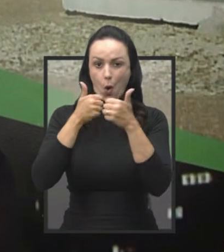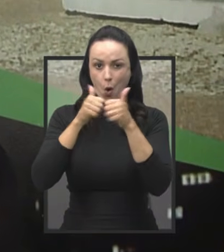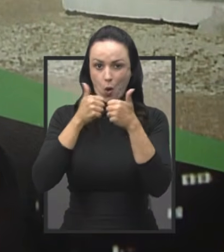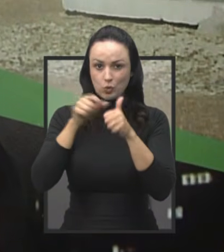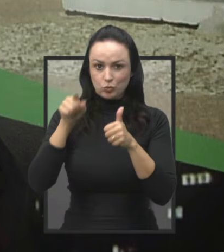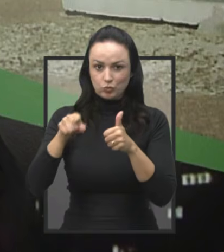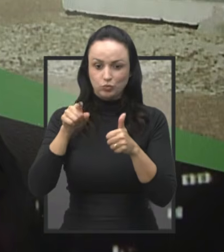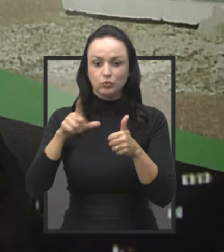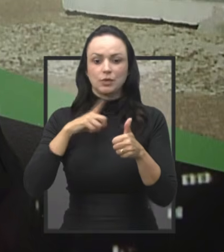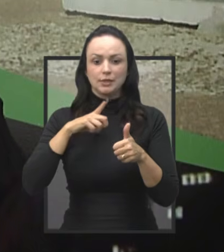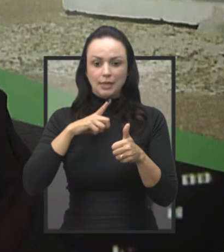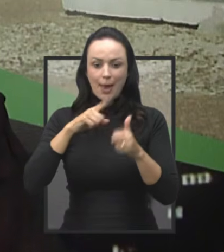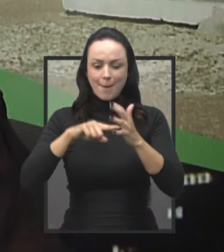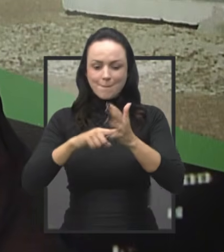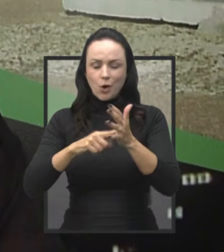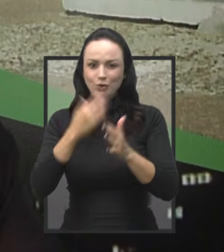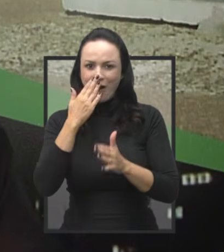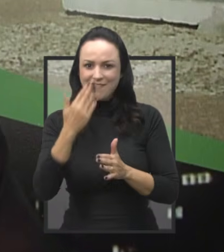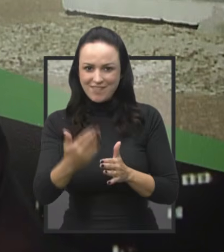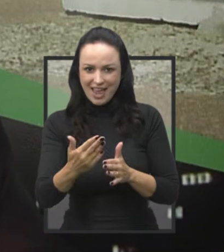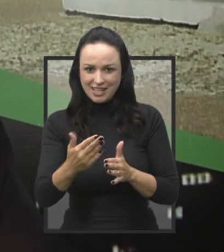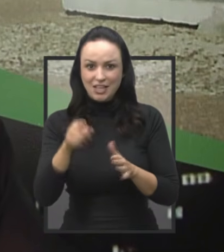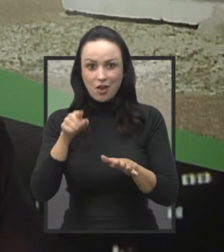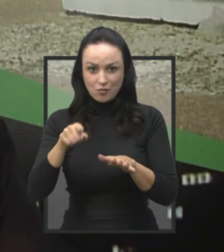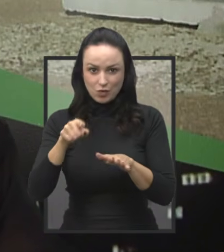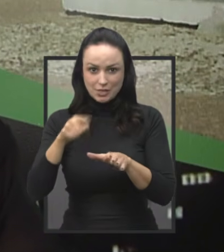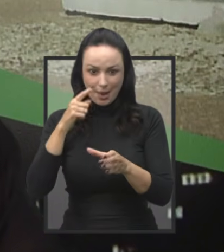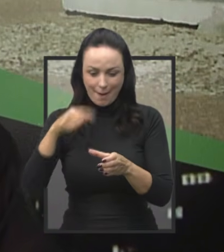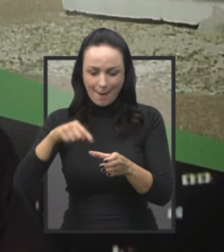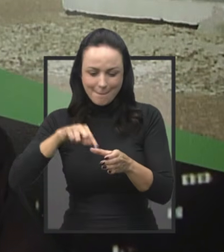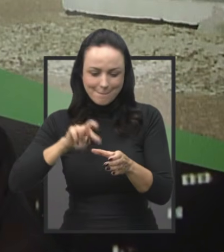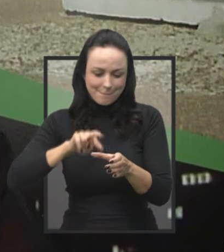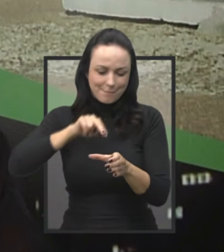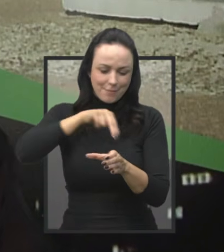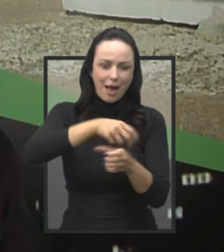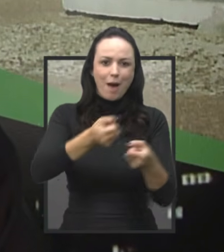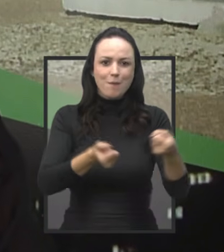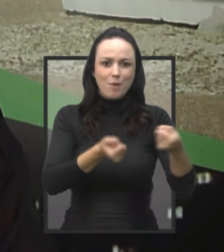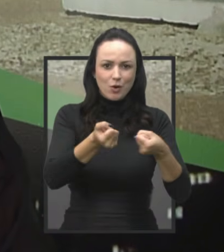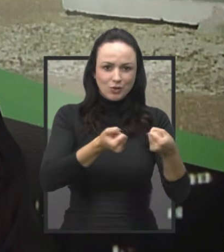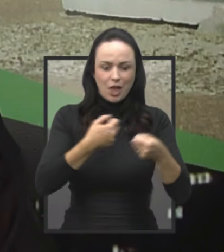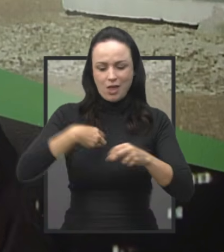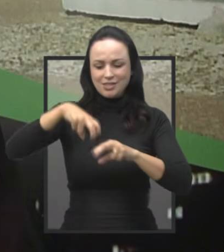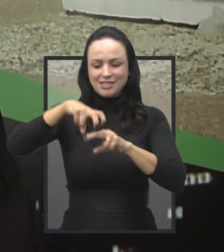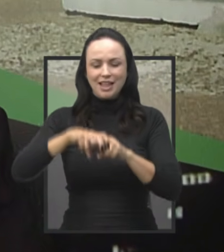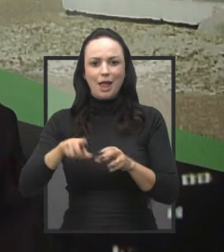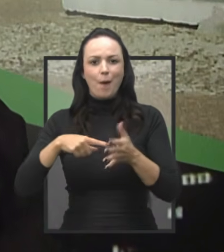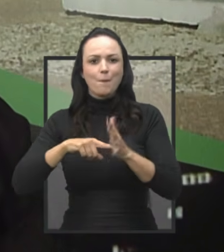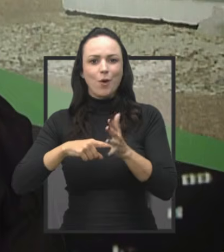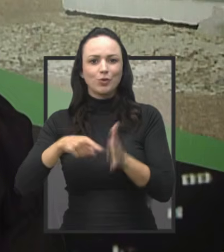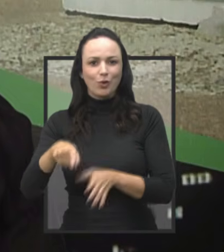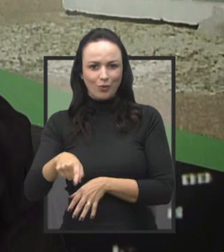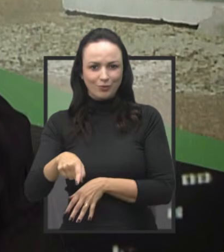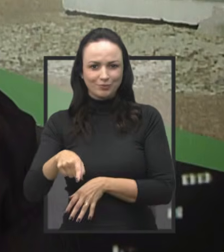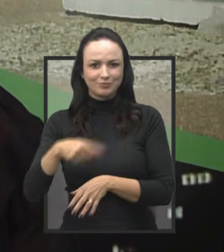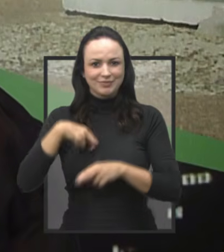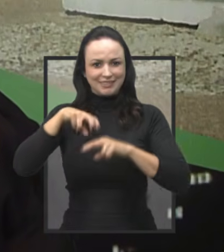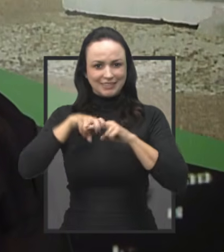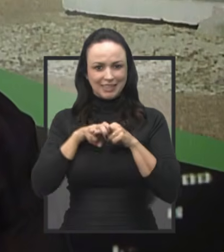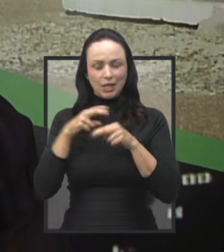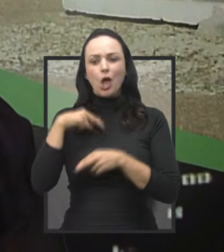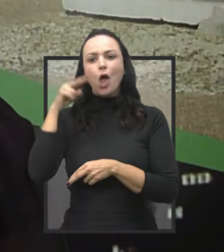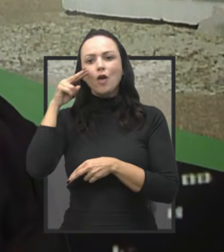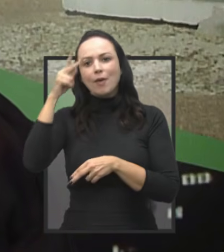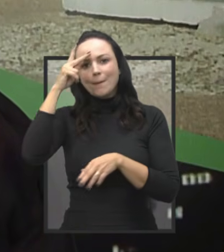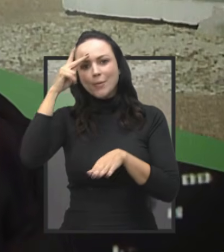têm um motor na frente. E para você passar pro lado do motorista, fica um motor e eu ia sentadinha ali. Então eu via